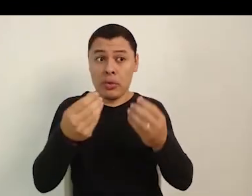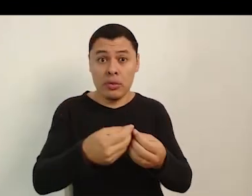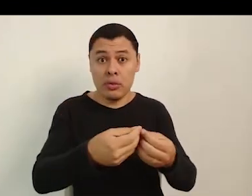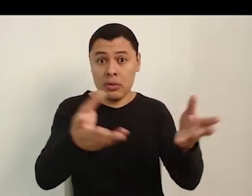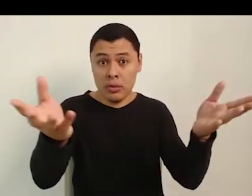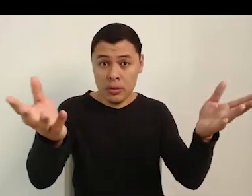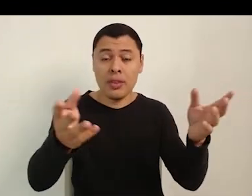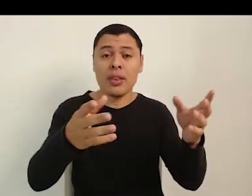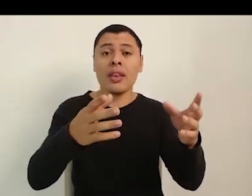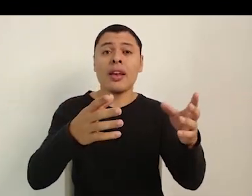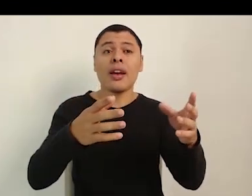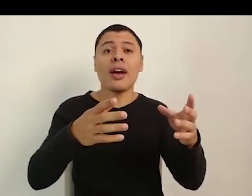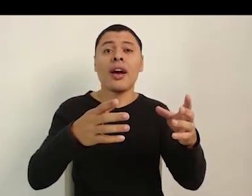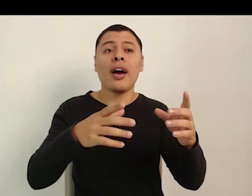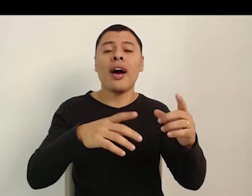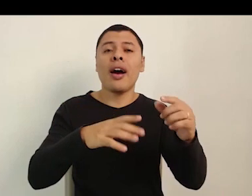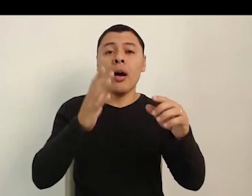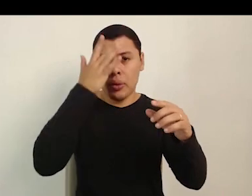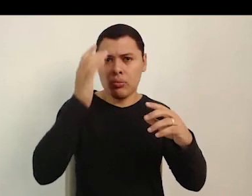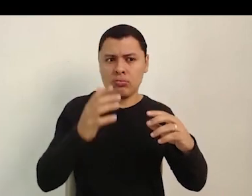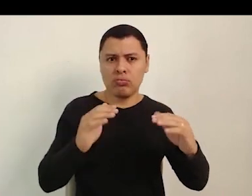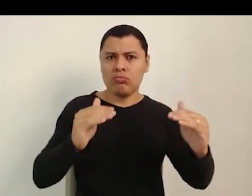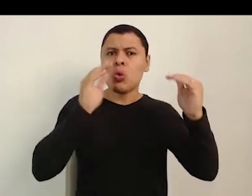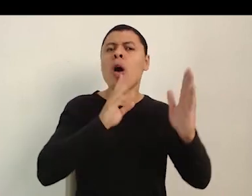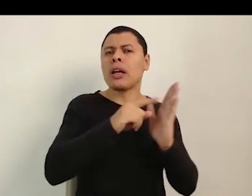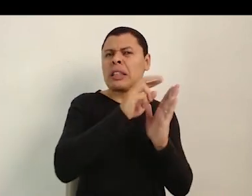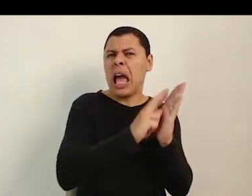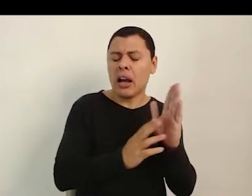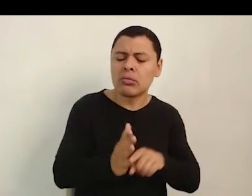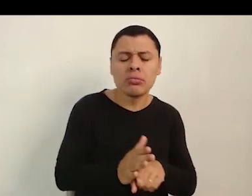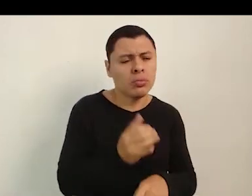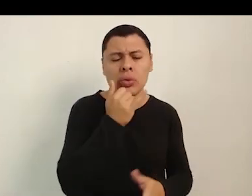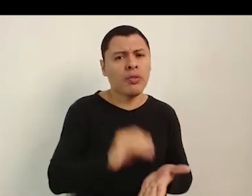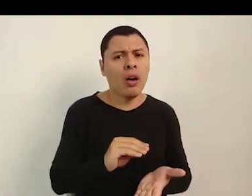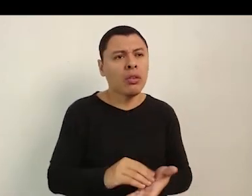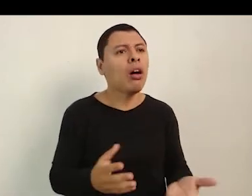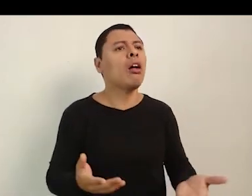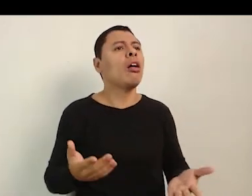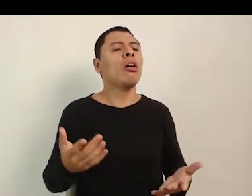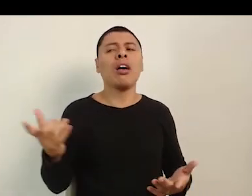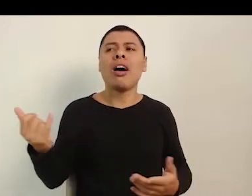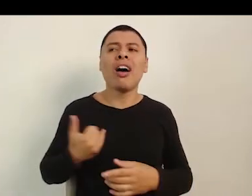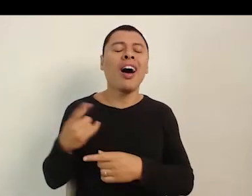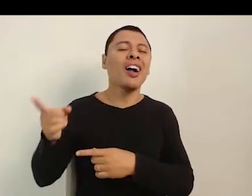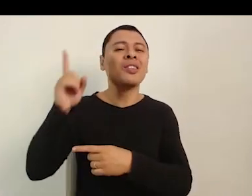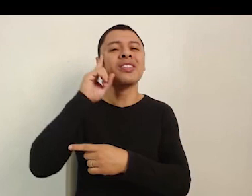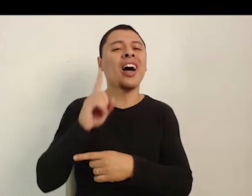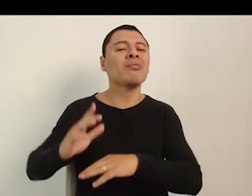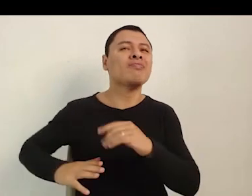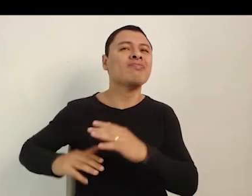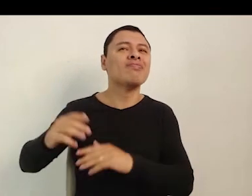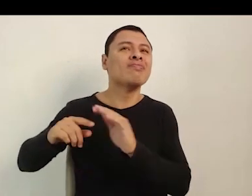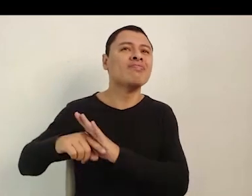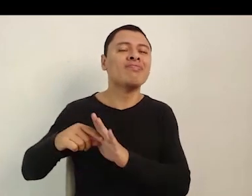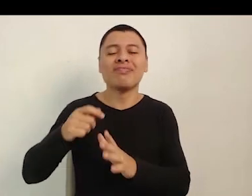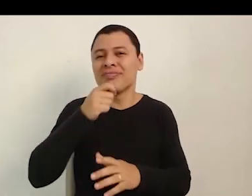auditoria, você é reprovado. Ou vice-versa, você vai lá, faz tudo que aquela pessoa pediu, que ela falou que estava horrível, né, e deixou excelente para ela.